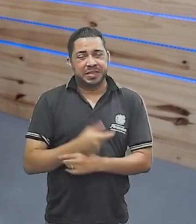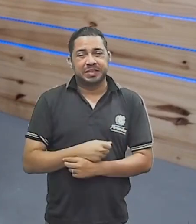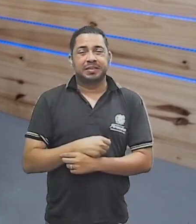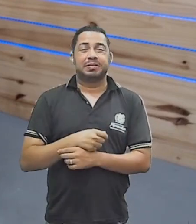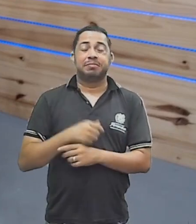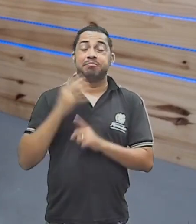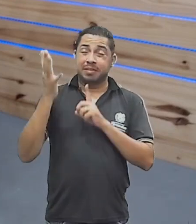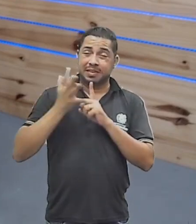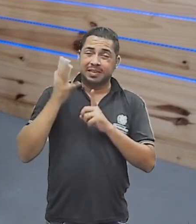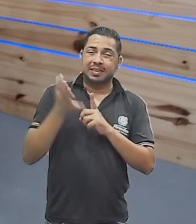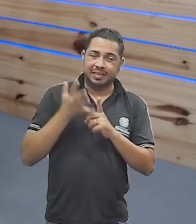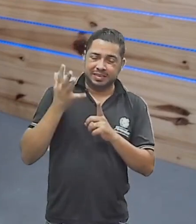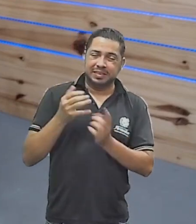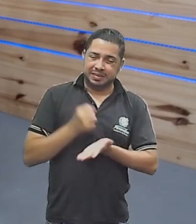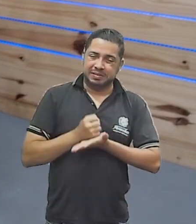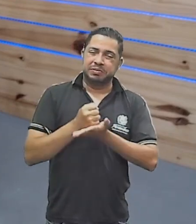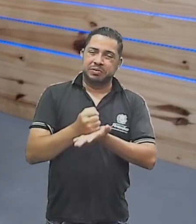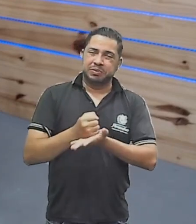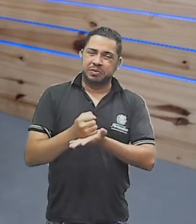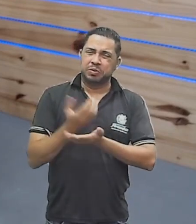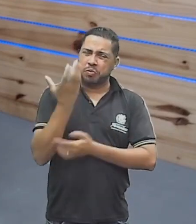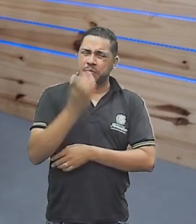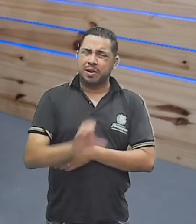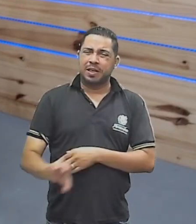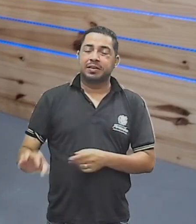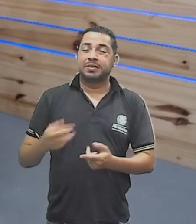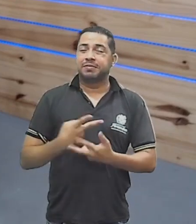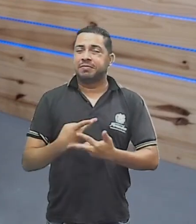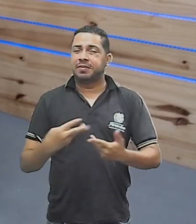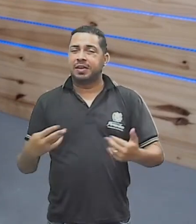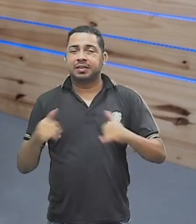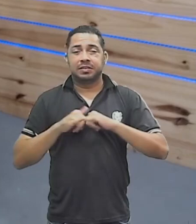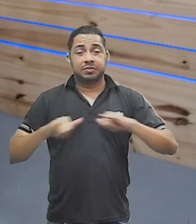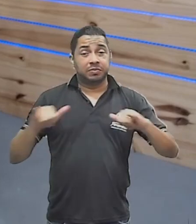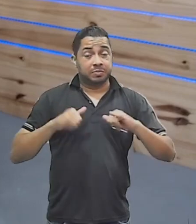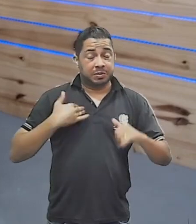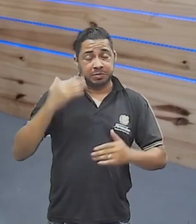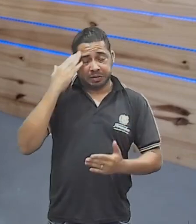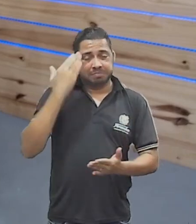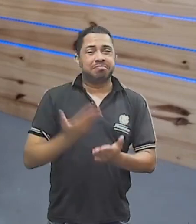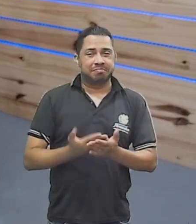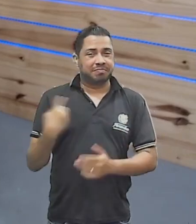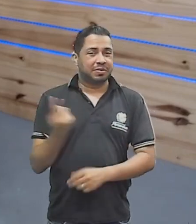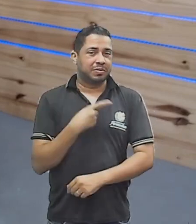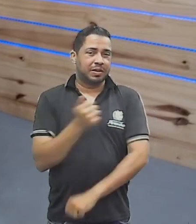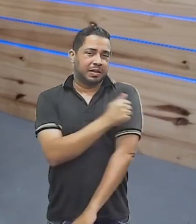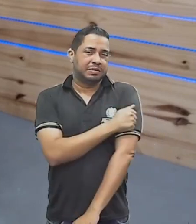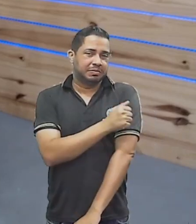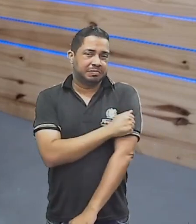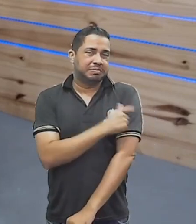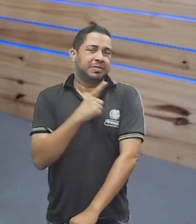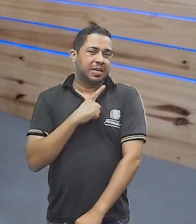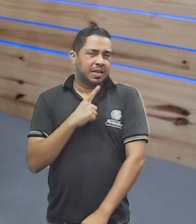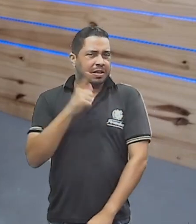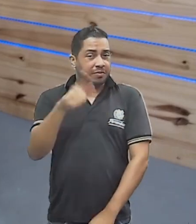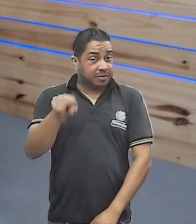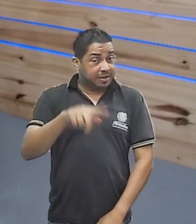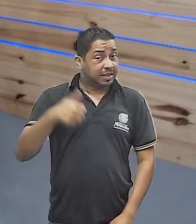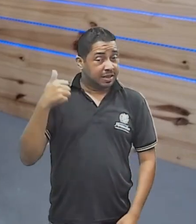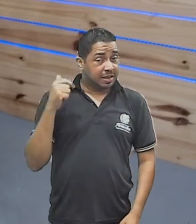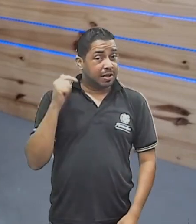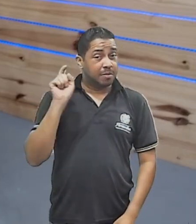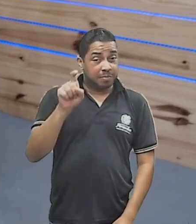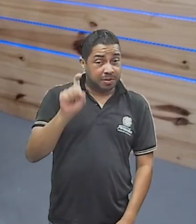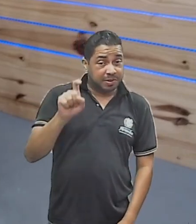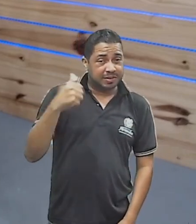brilhante contribuição, muito completa, né, com várias informações aí. Eu acredito que os nossos alunos agora estão aí, né? Minha gente, curta aí bastante, comente